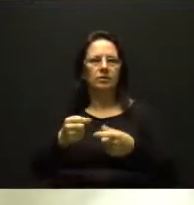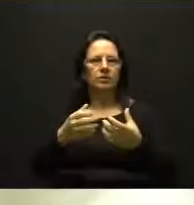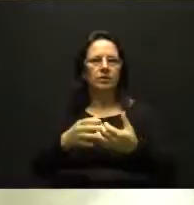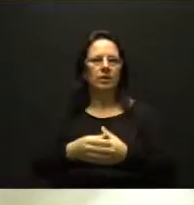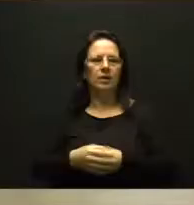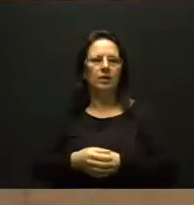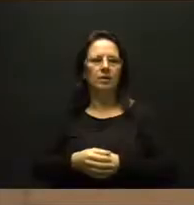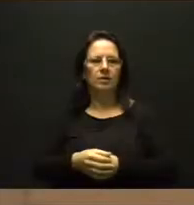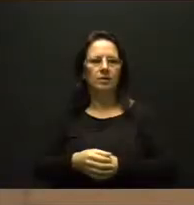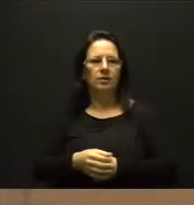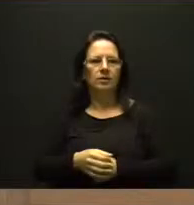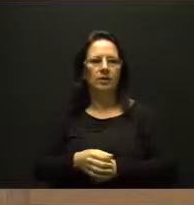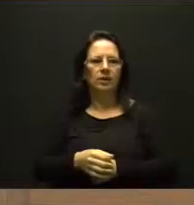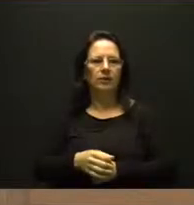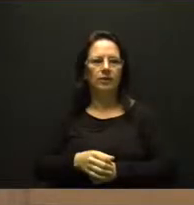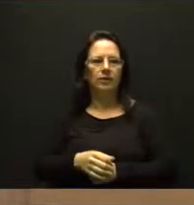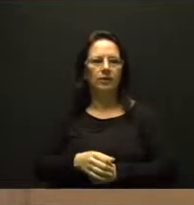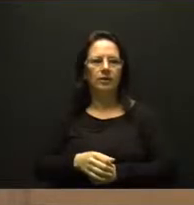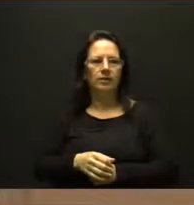aprovado